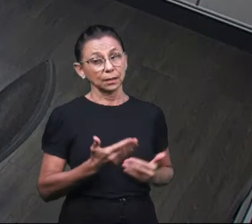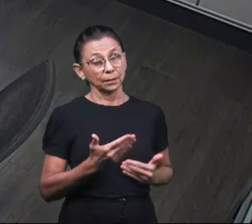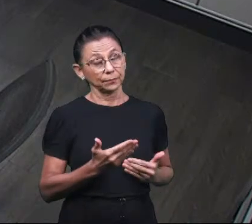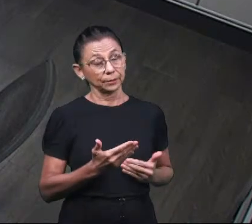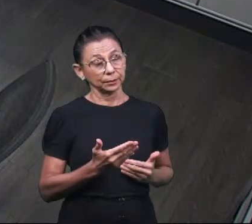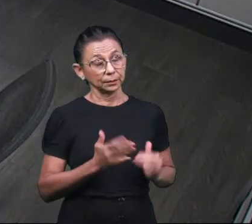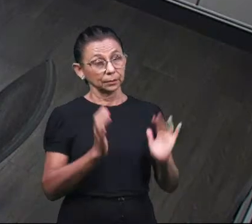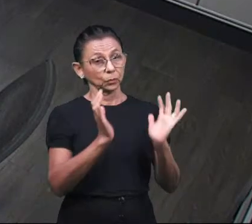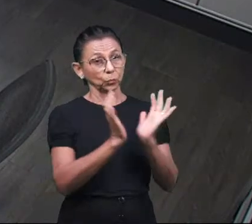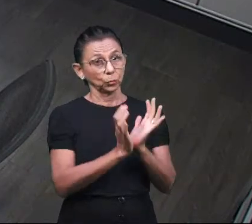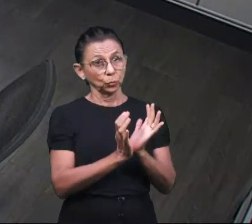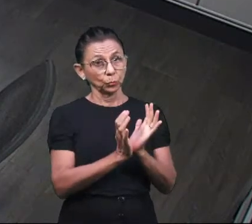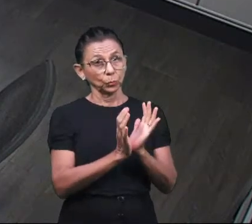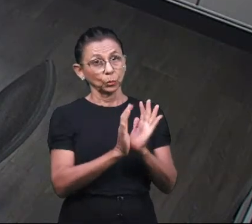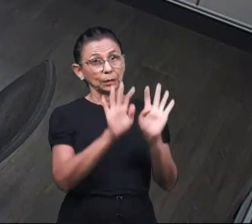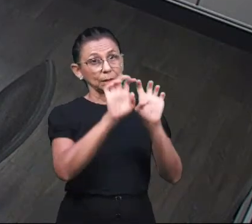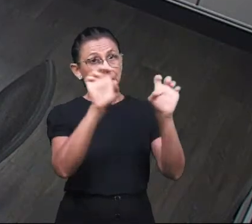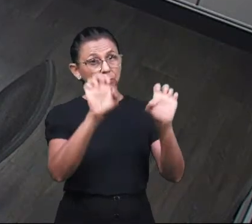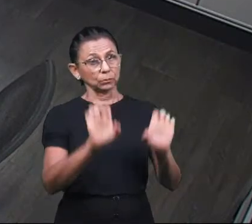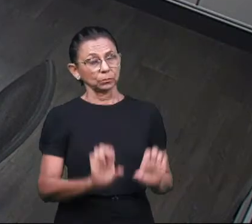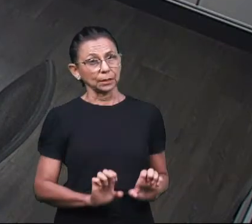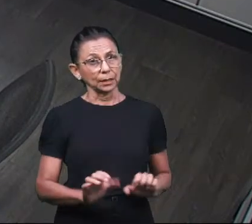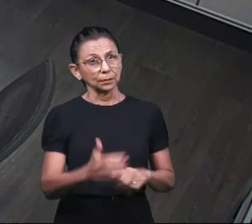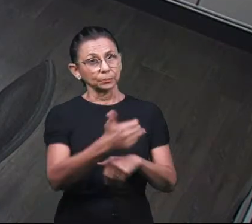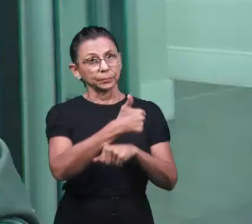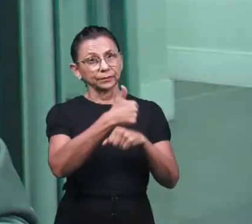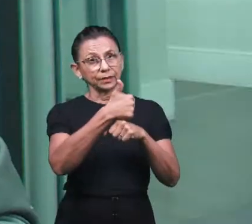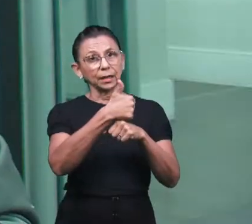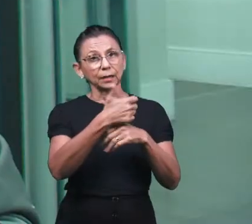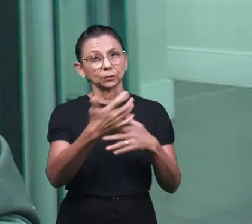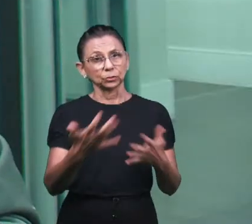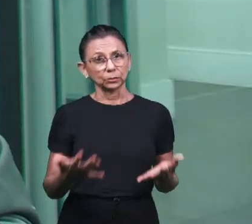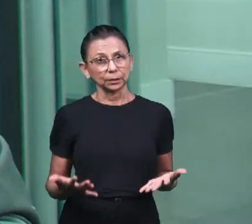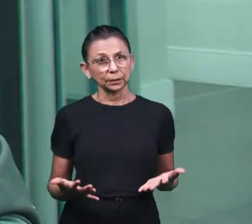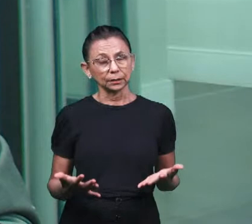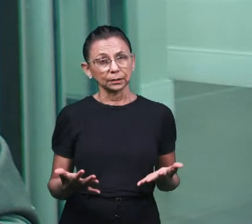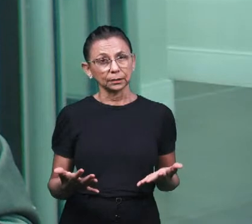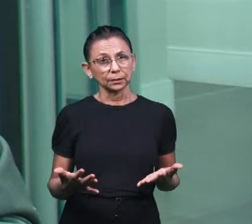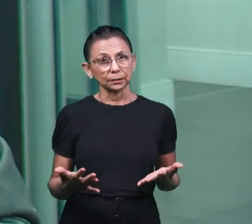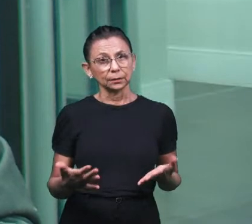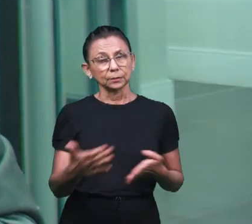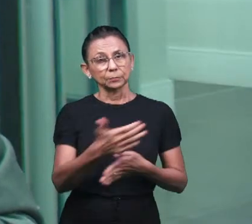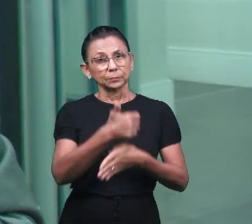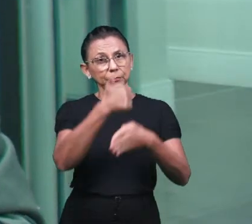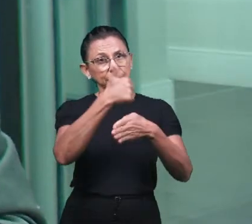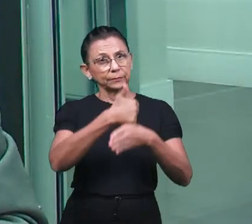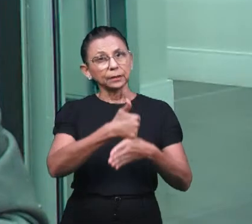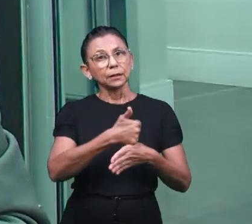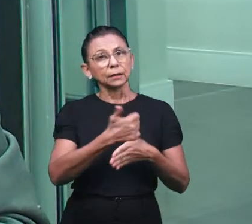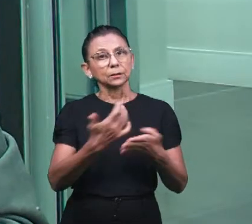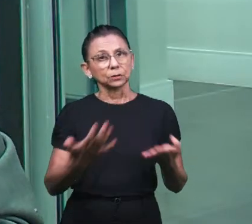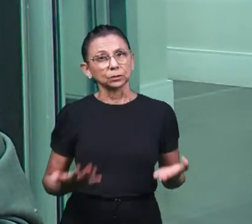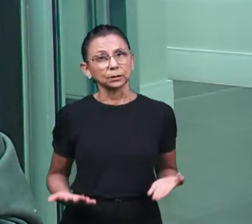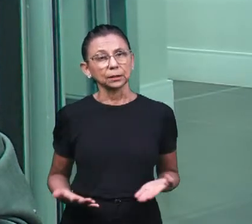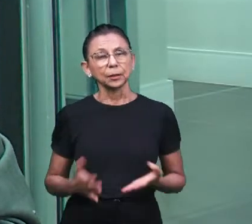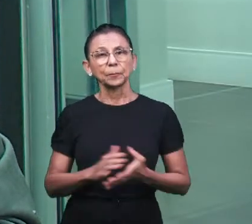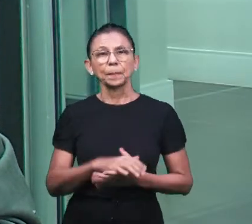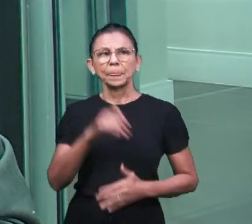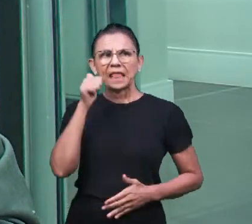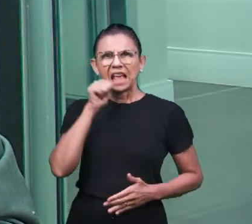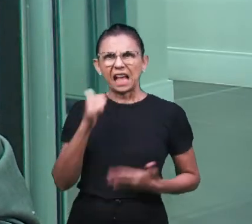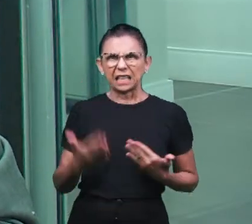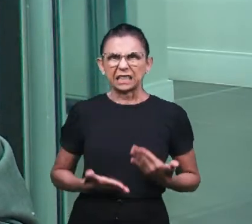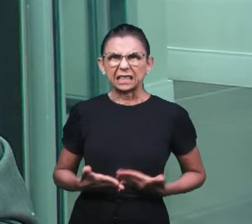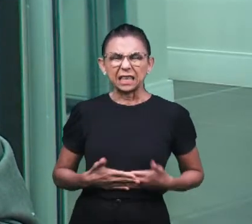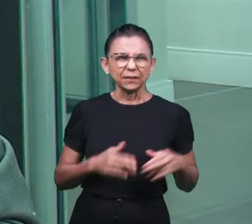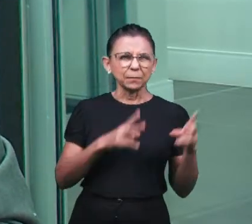senhoras estruturado é um privilégio, né? Por quê? Porque as irmãs, elas estão atentas a todos os